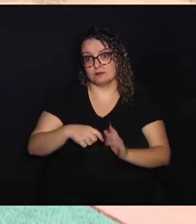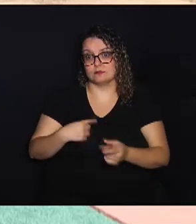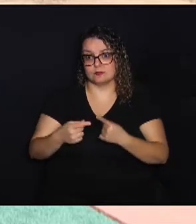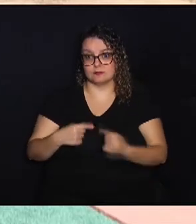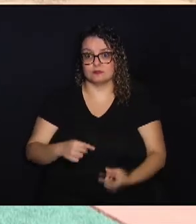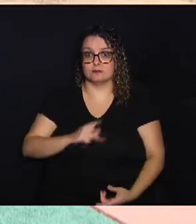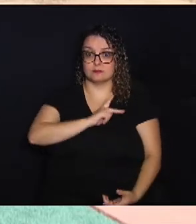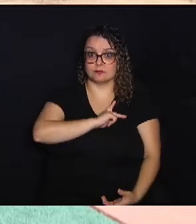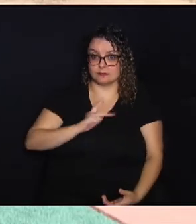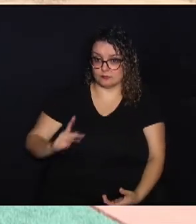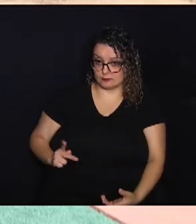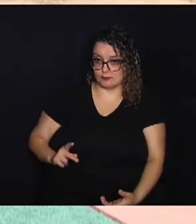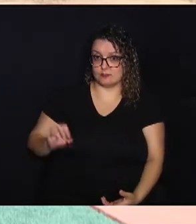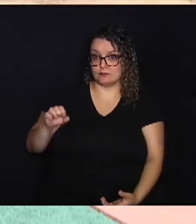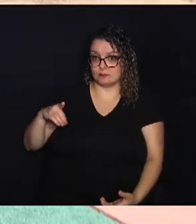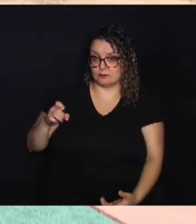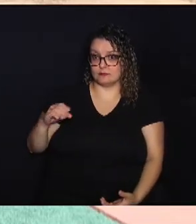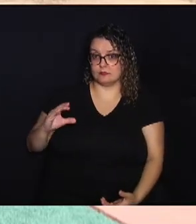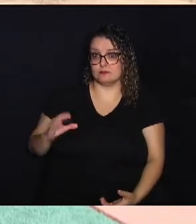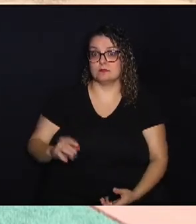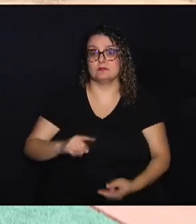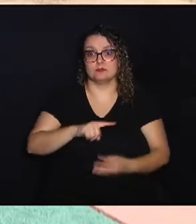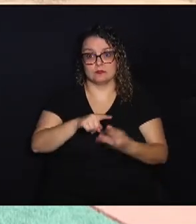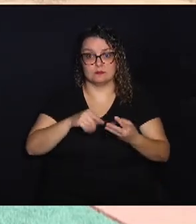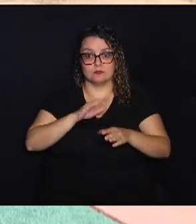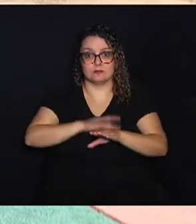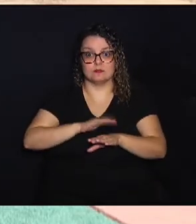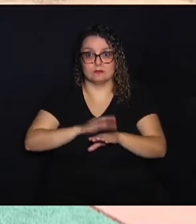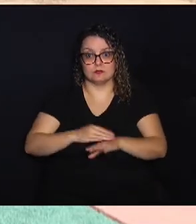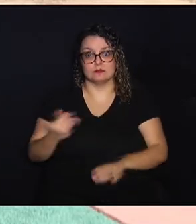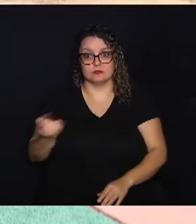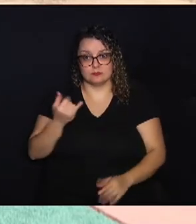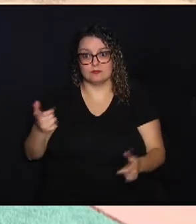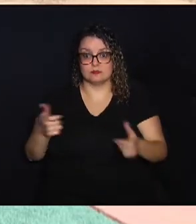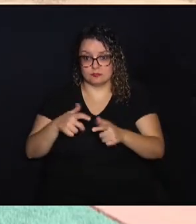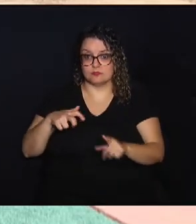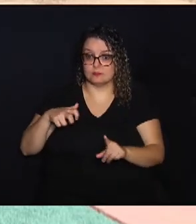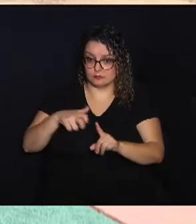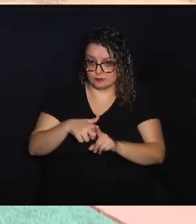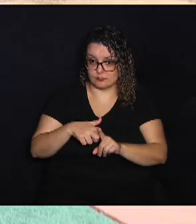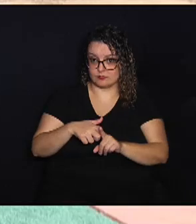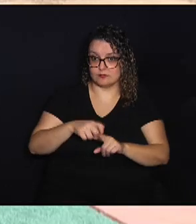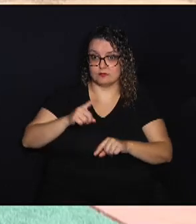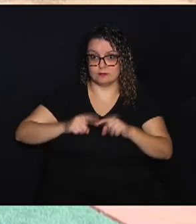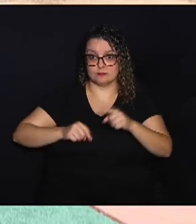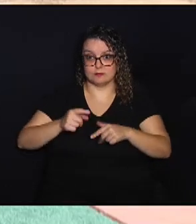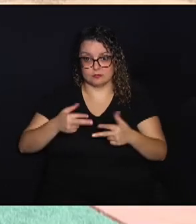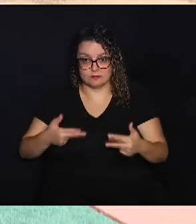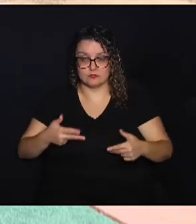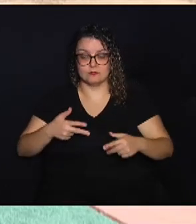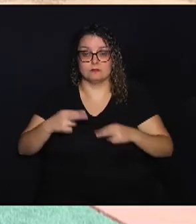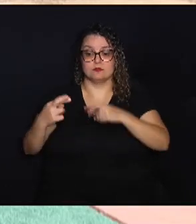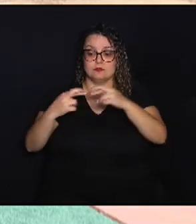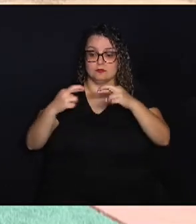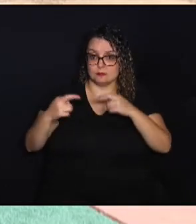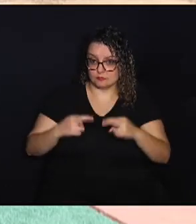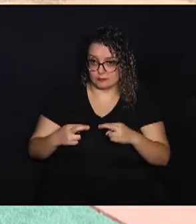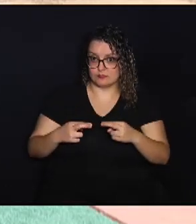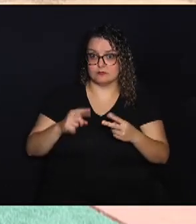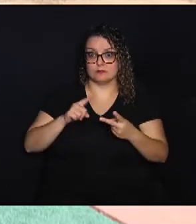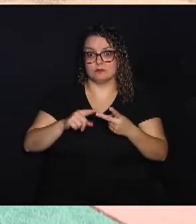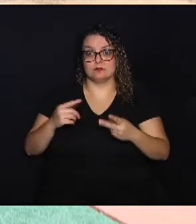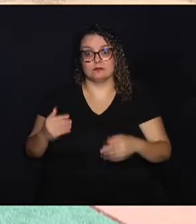presidente da INDEC, há 3 ações essenciais para diminuir os acidentes: equipamentos de fiscalização, obras